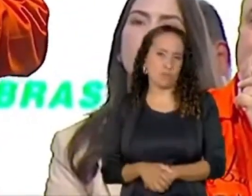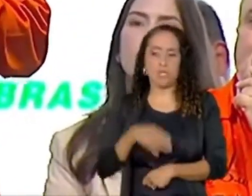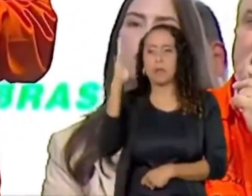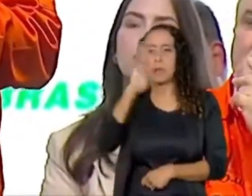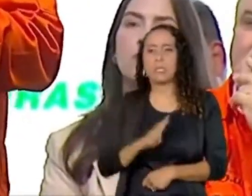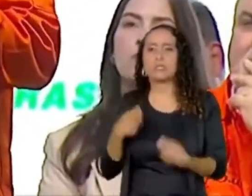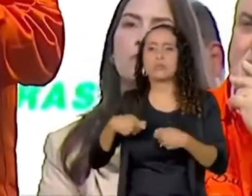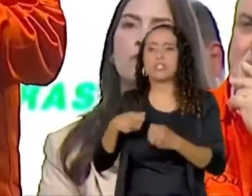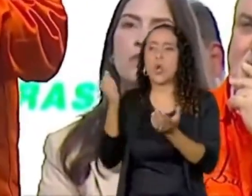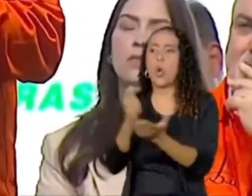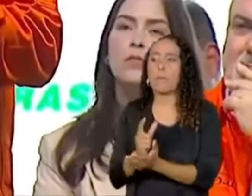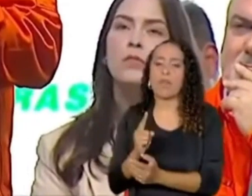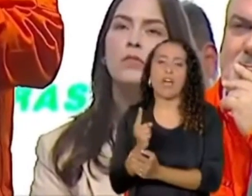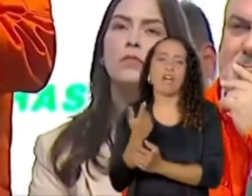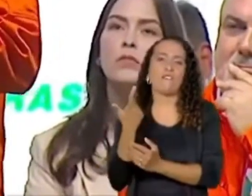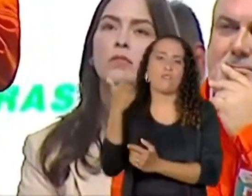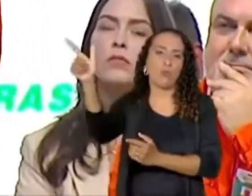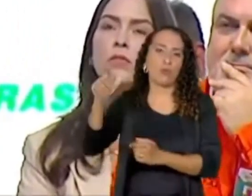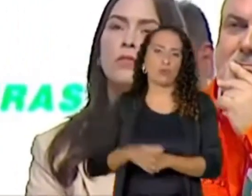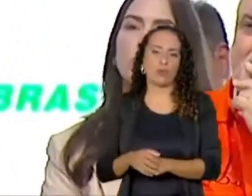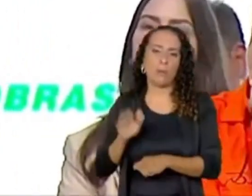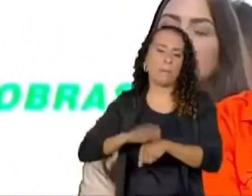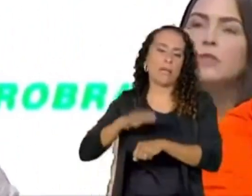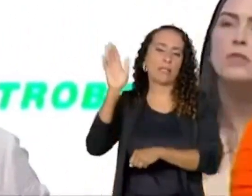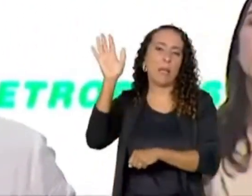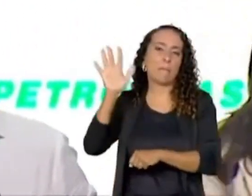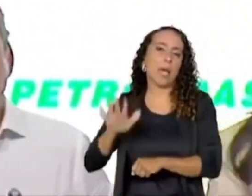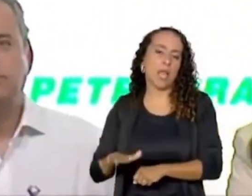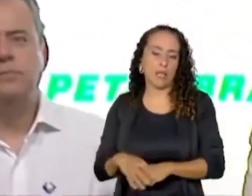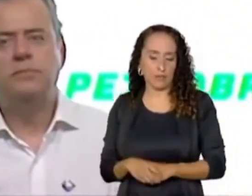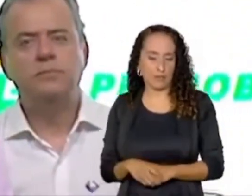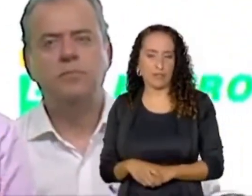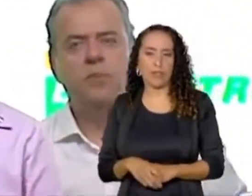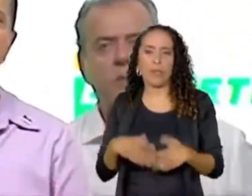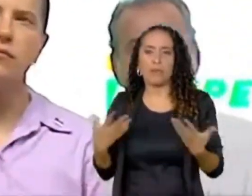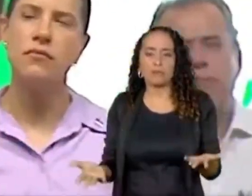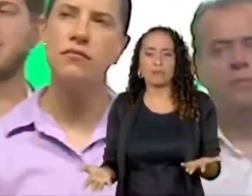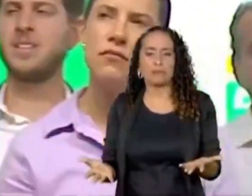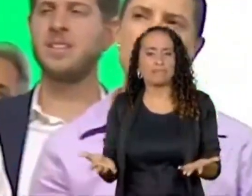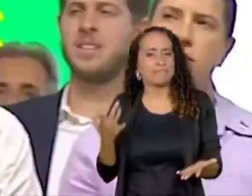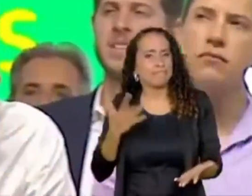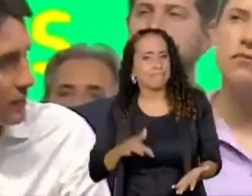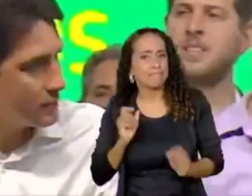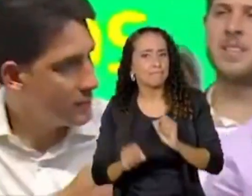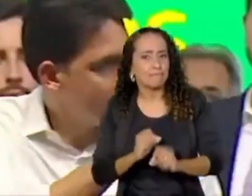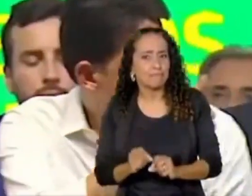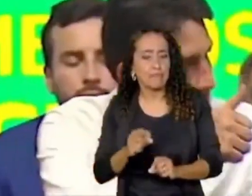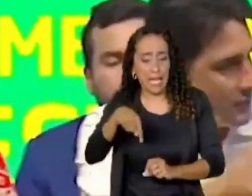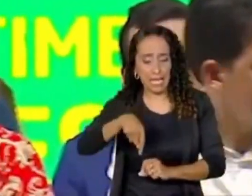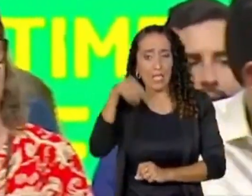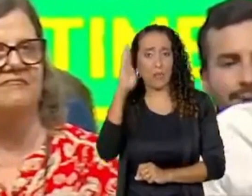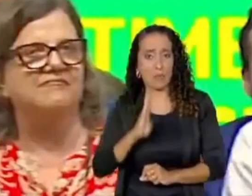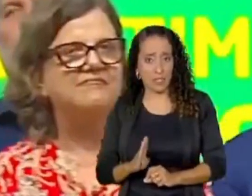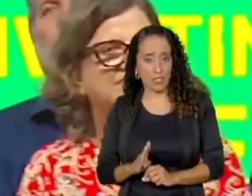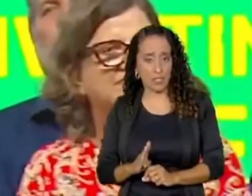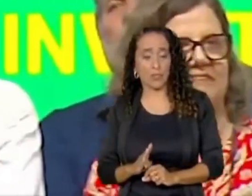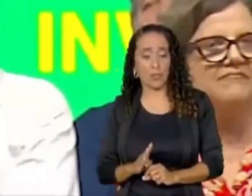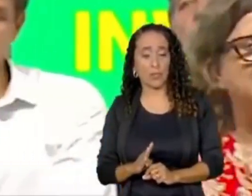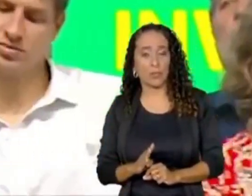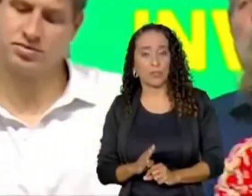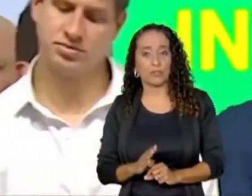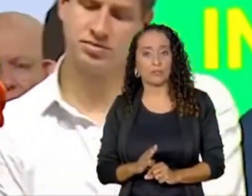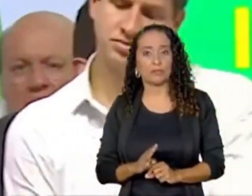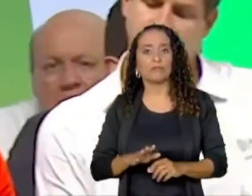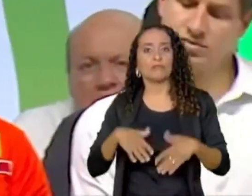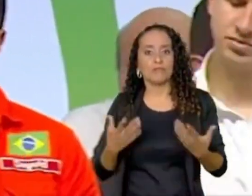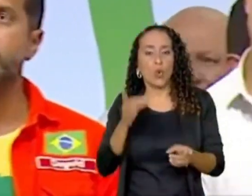tinha que importar, ficava mais barato. Porque, lamentavelmente, este país, que